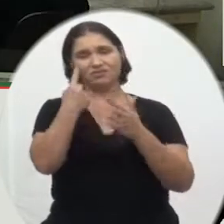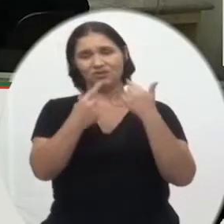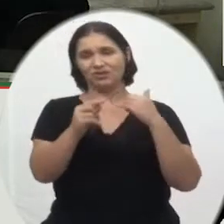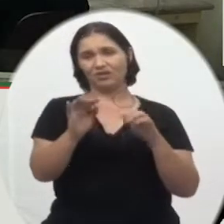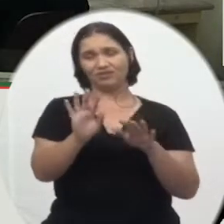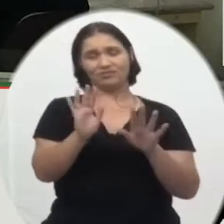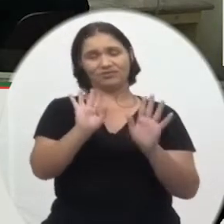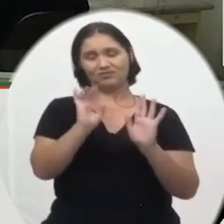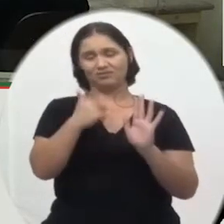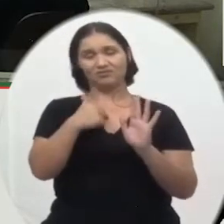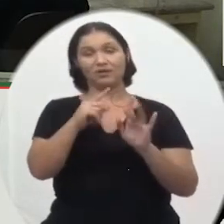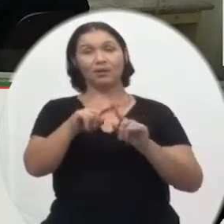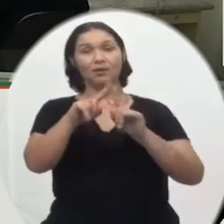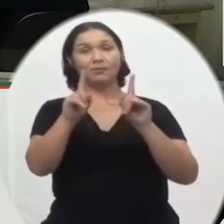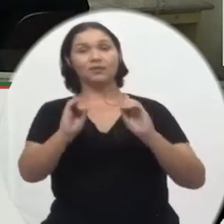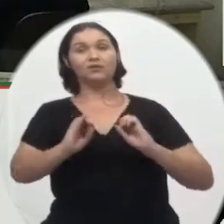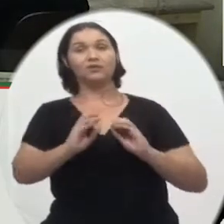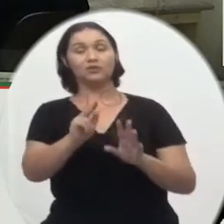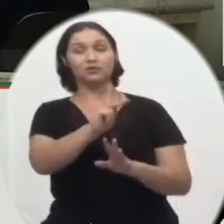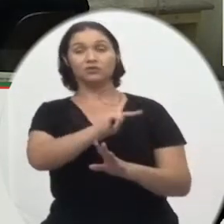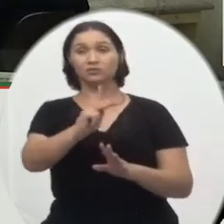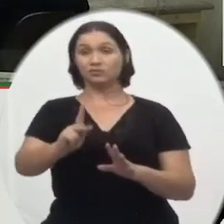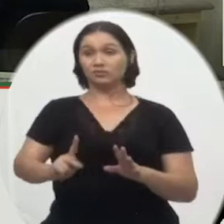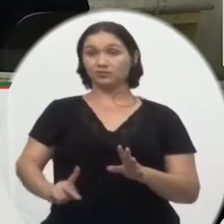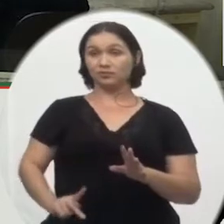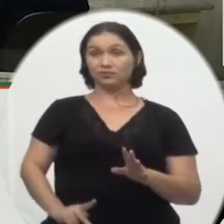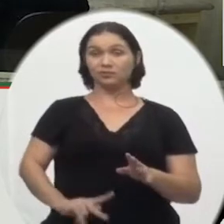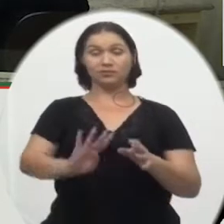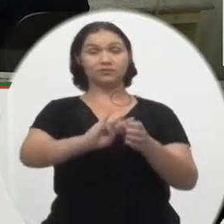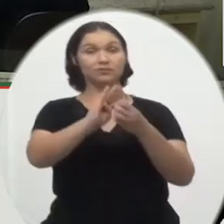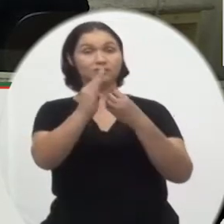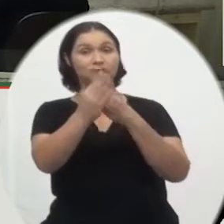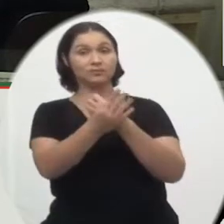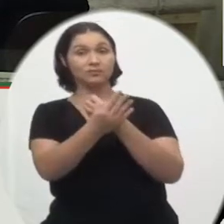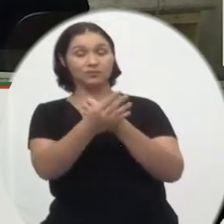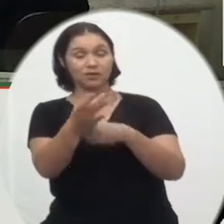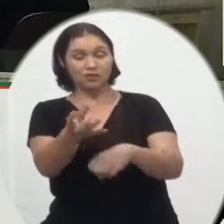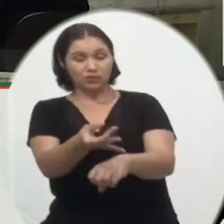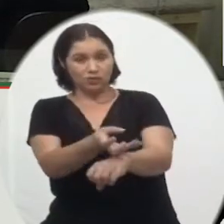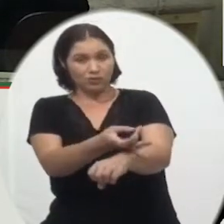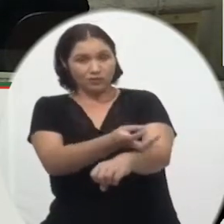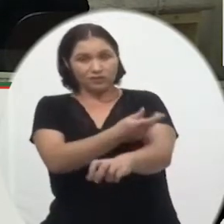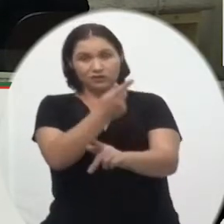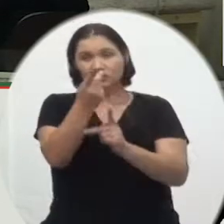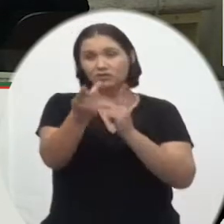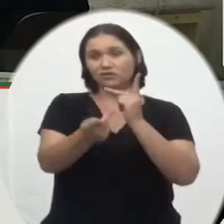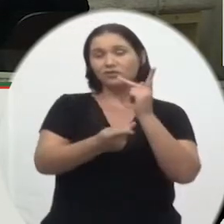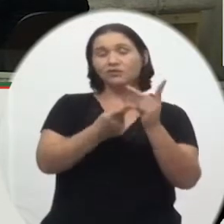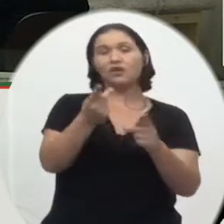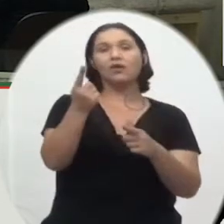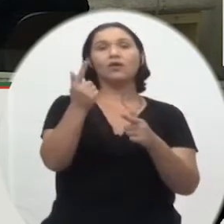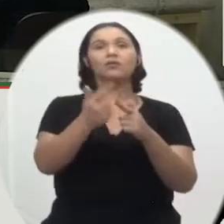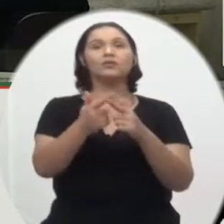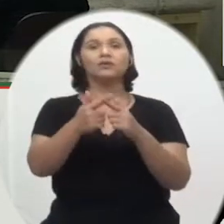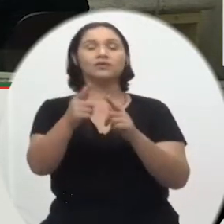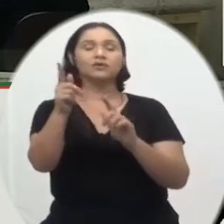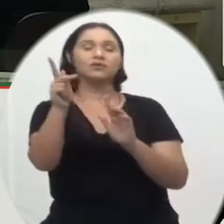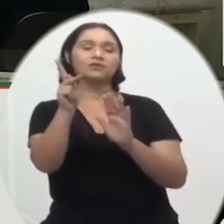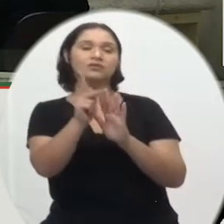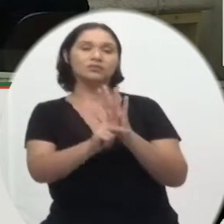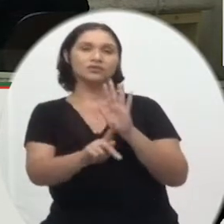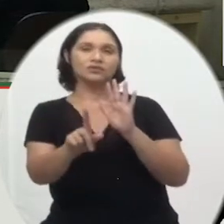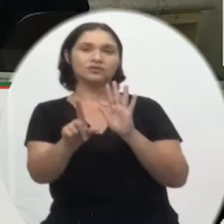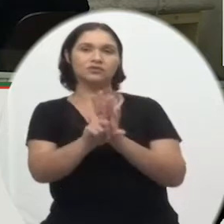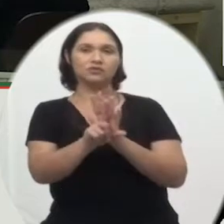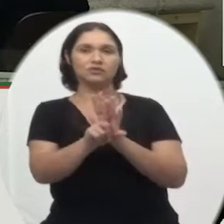né? Que fez o seu depoimento emocionado pela criação desse projeto,